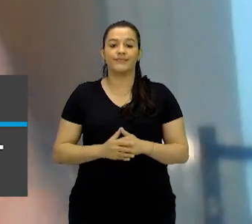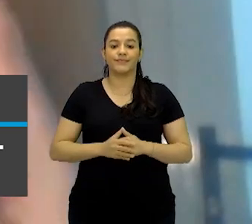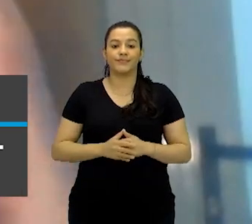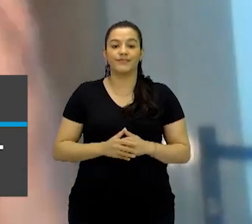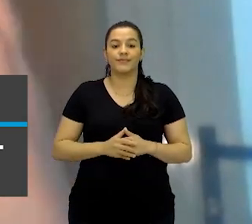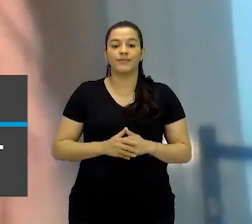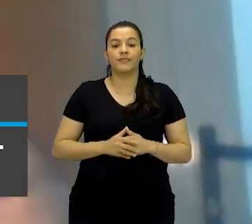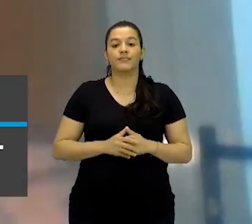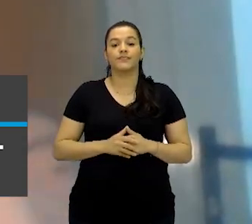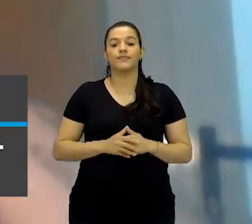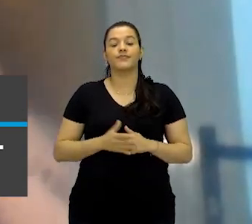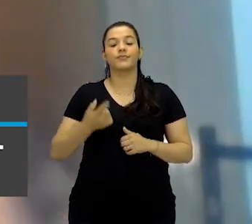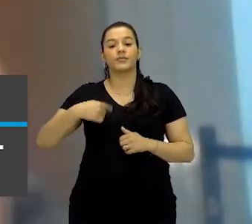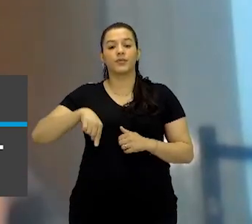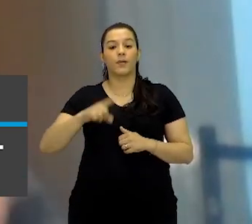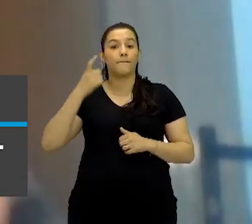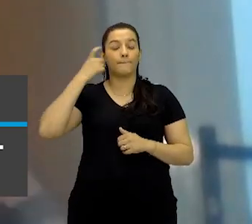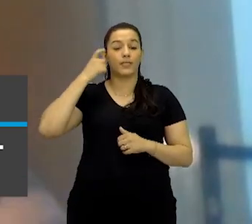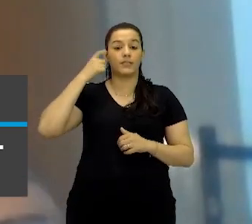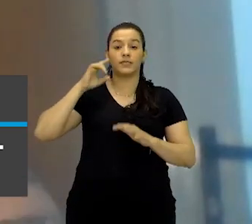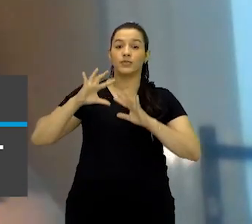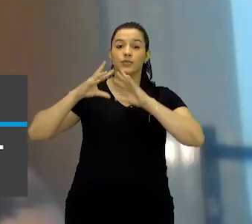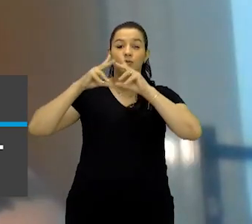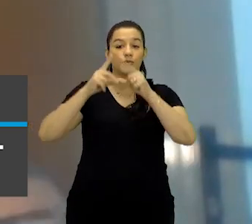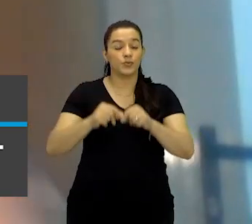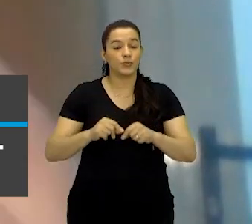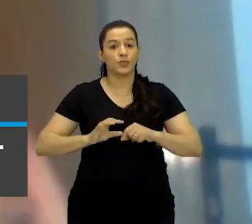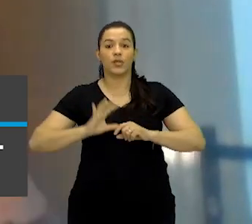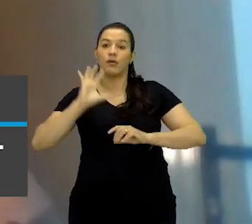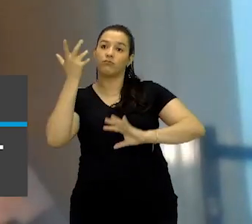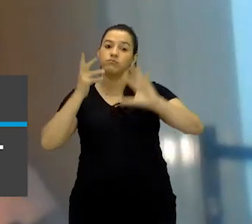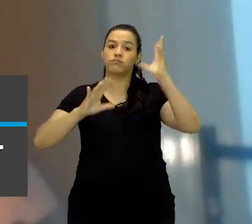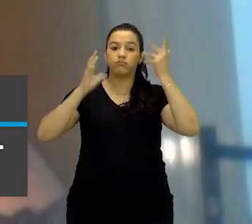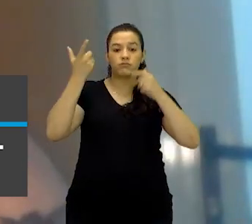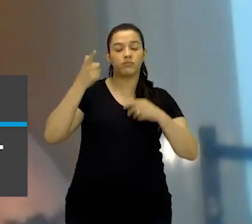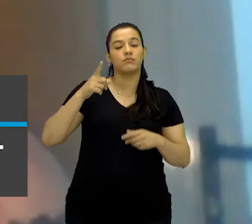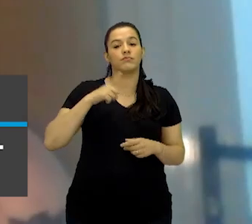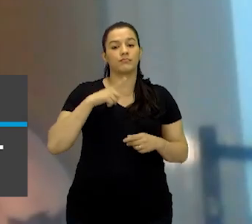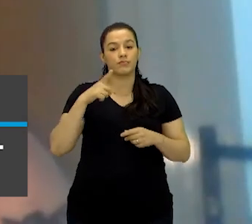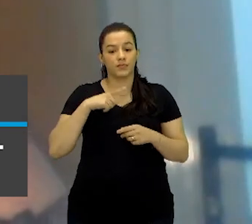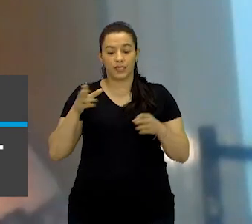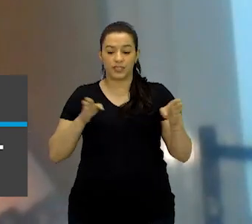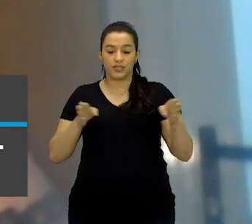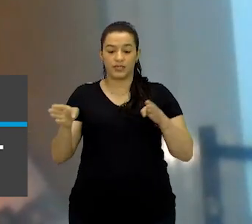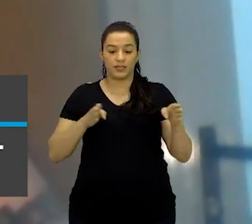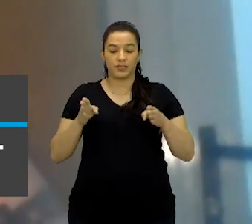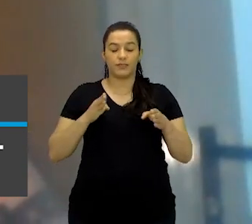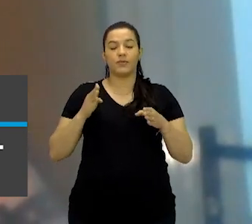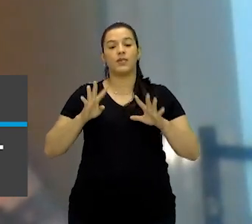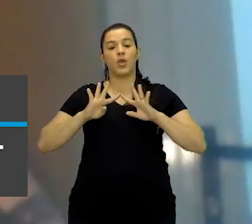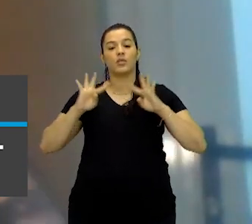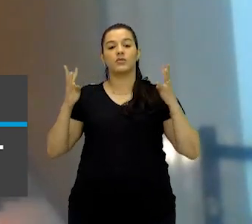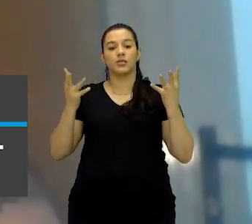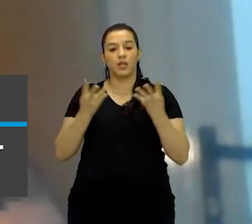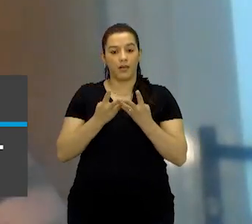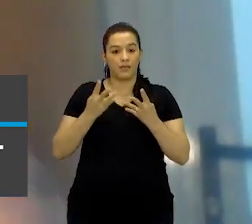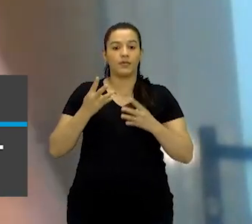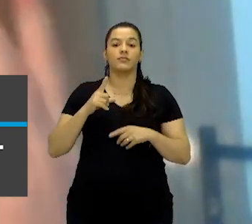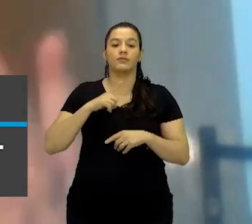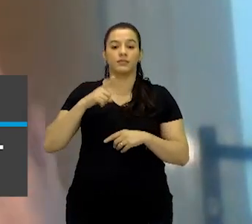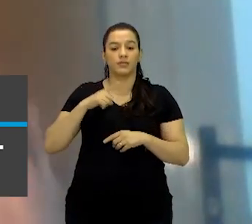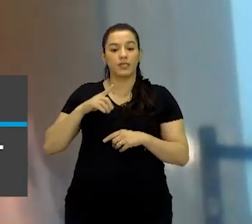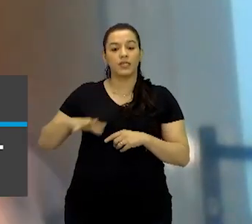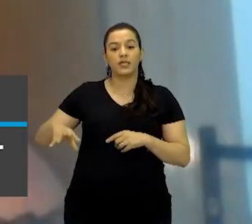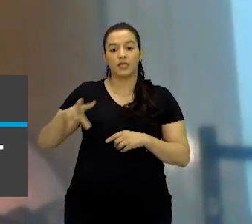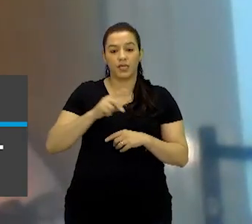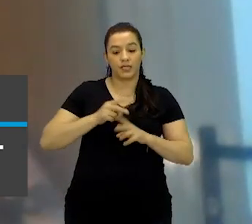E aí, pensando em tudo isso que a gente passou, que a gente está passando nesse período de isolamento social, porque ele ainda